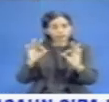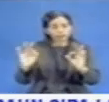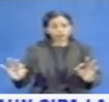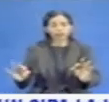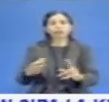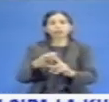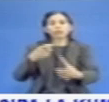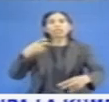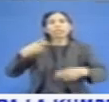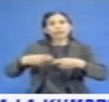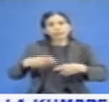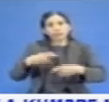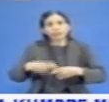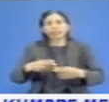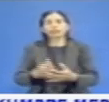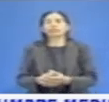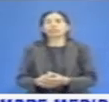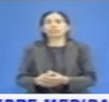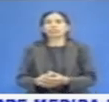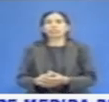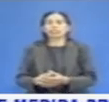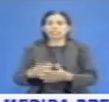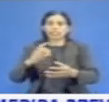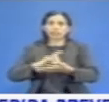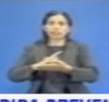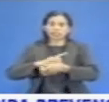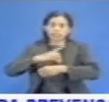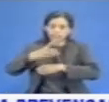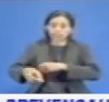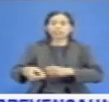conflito, desastre no impacto husi mudança